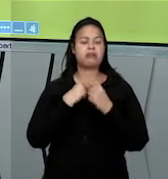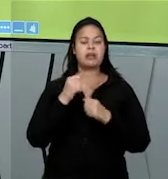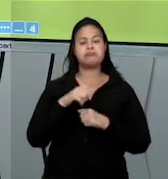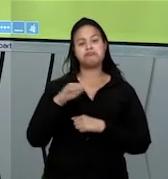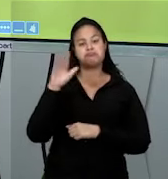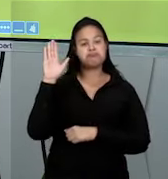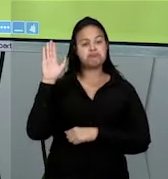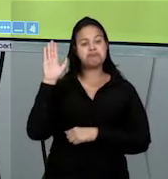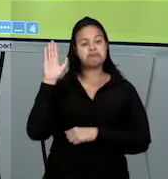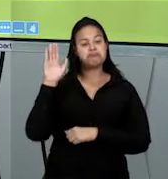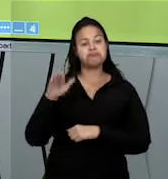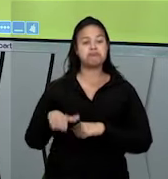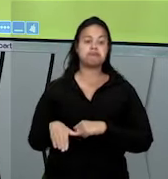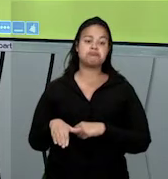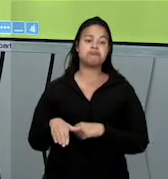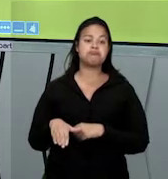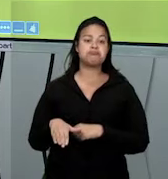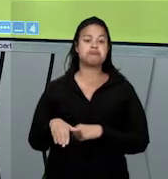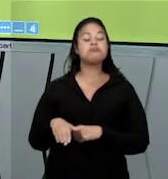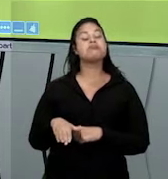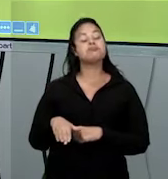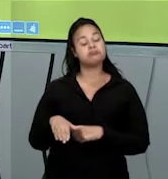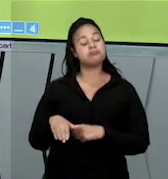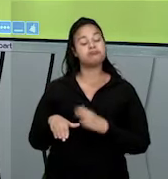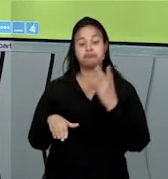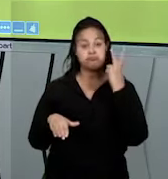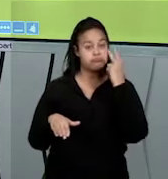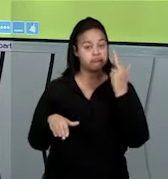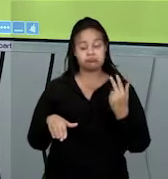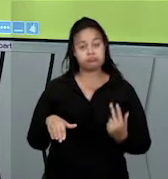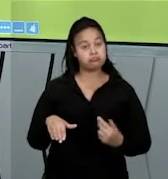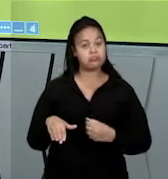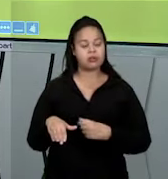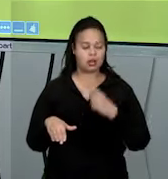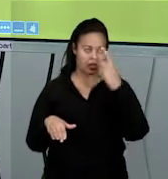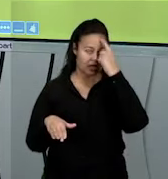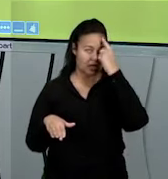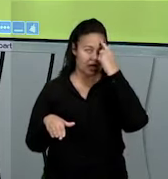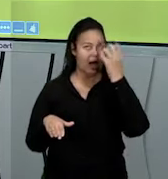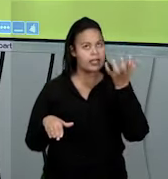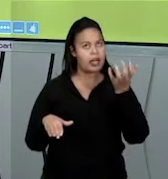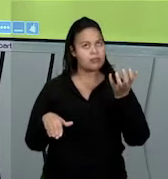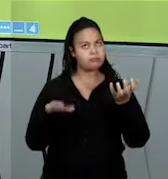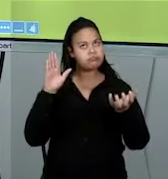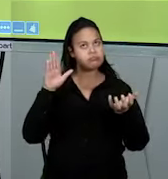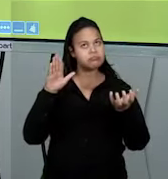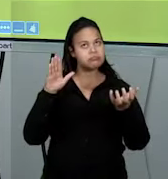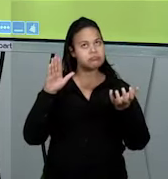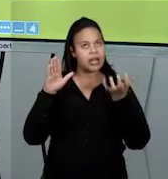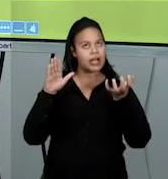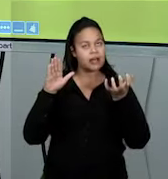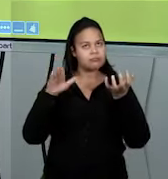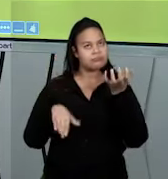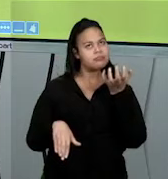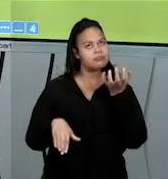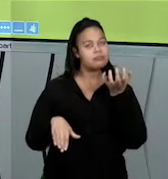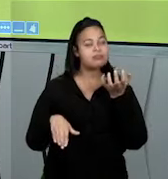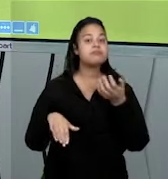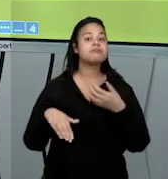braço, ele vai abaixar o seu braço, ele abaixa. É o seu cérebro que dá o comando e ele vai se